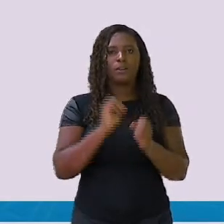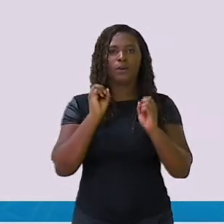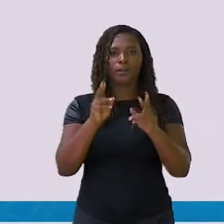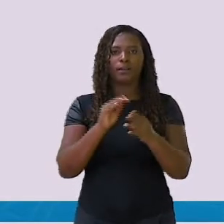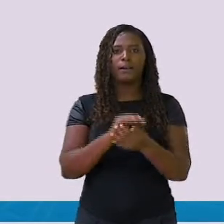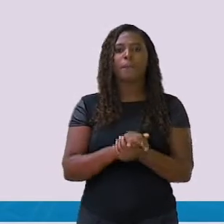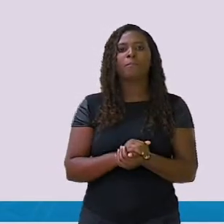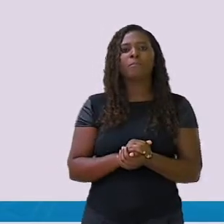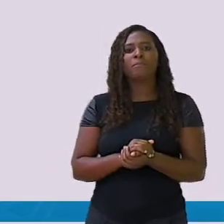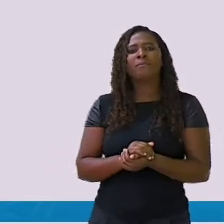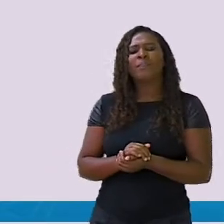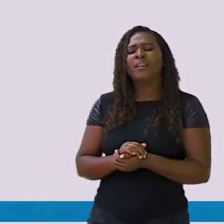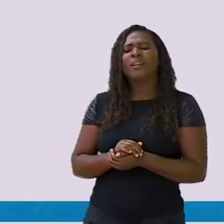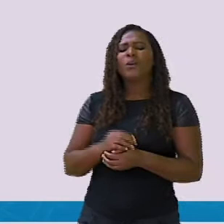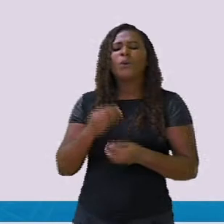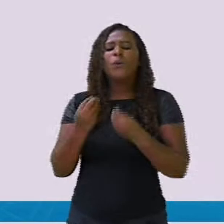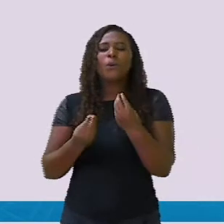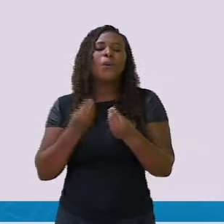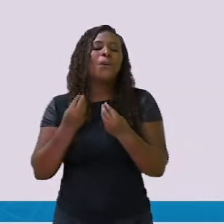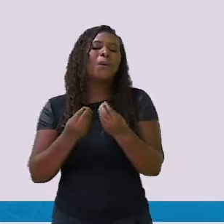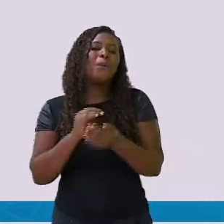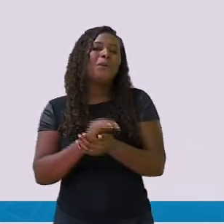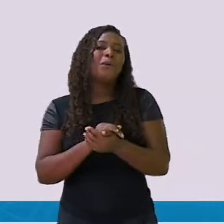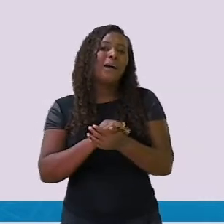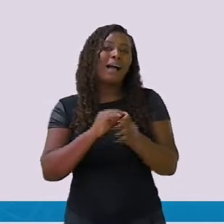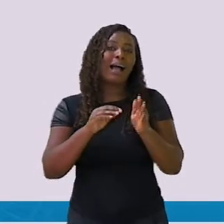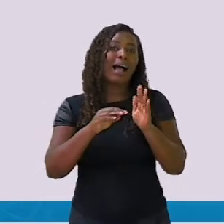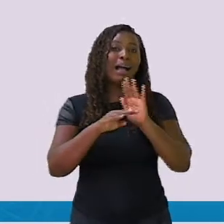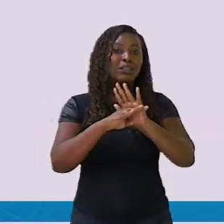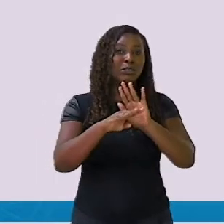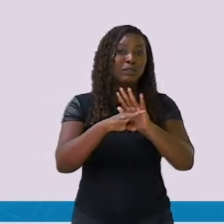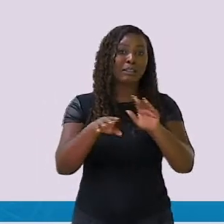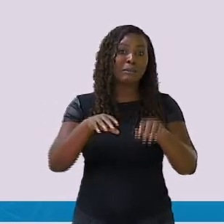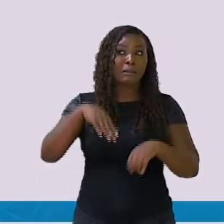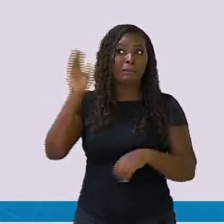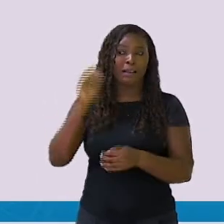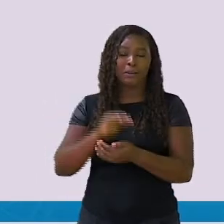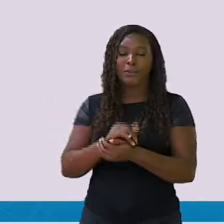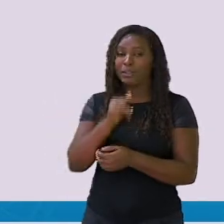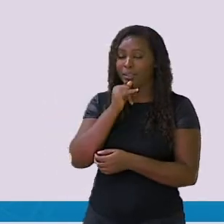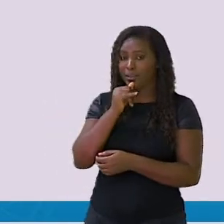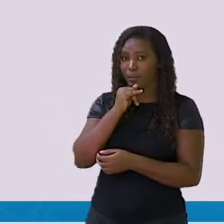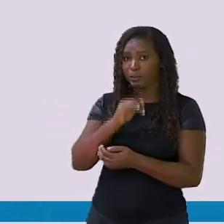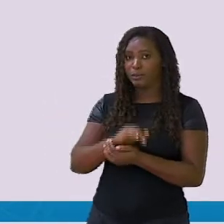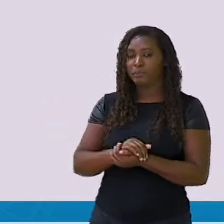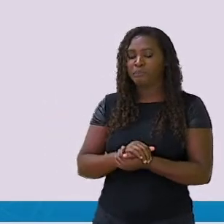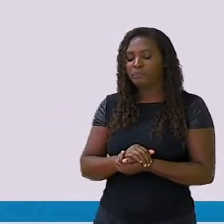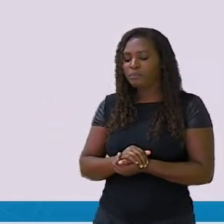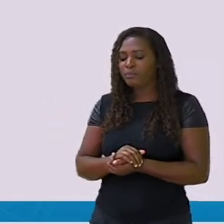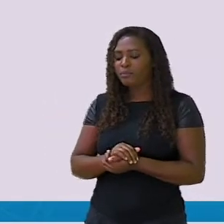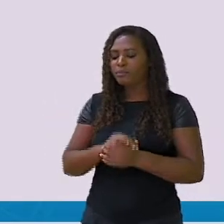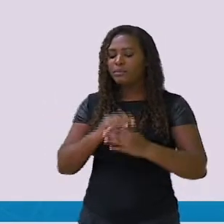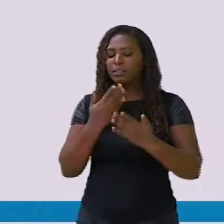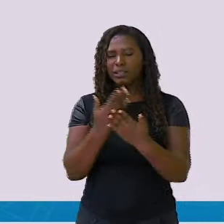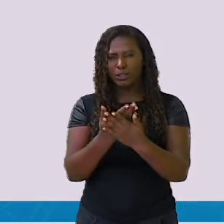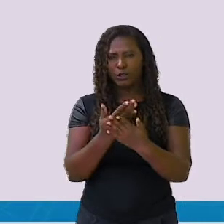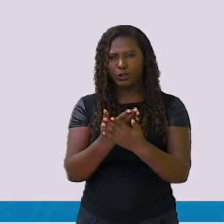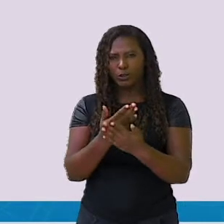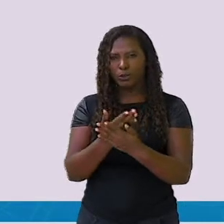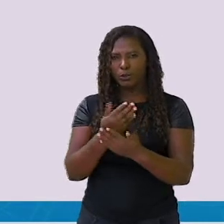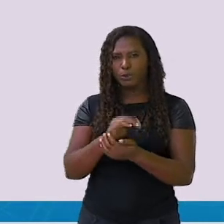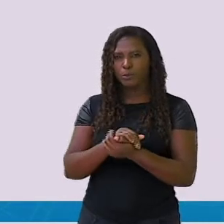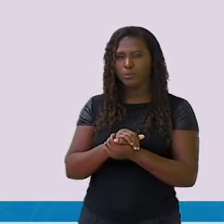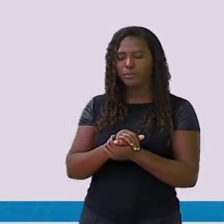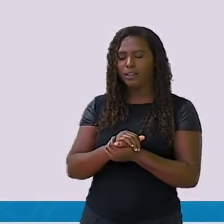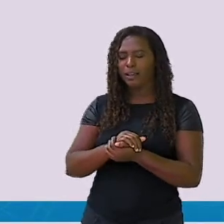ele ajuda, né? Ajuda a memorizar os principais pontos de um tema de estudo. Então, por exemplo, professor, eu tenho muita